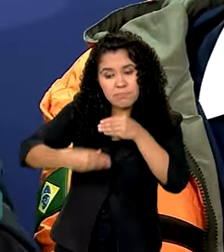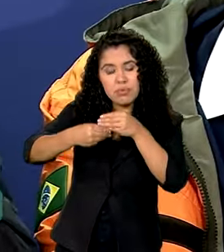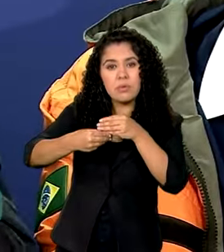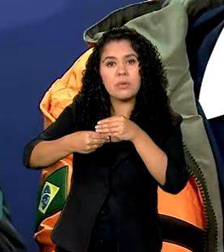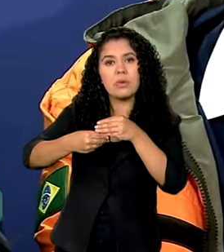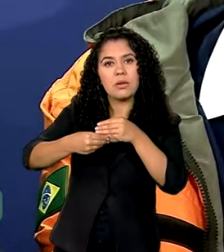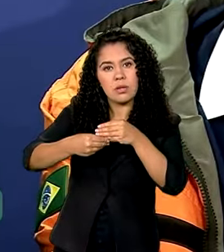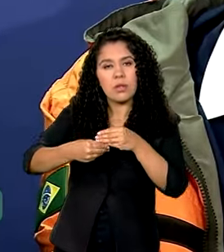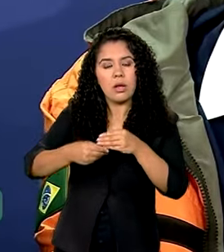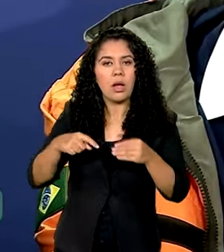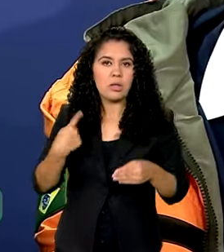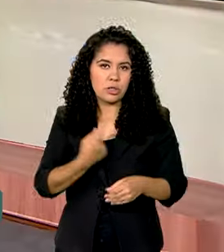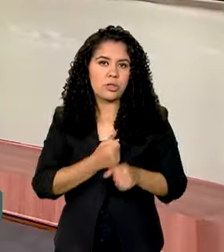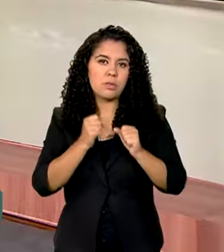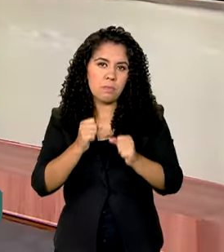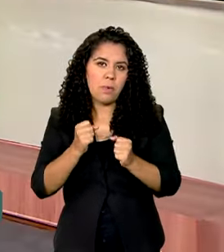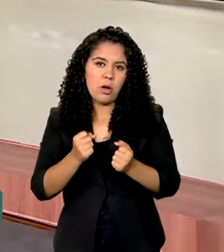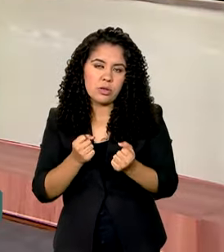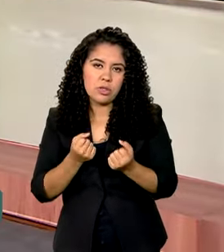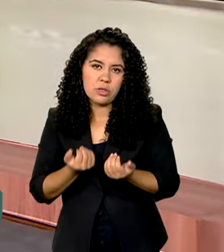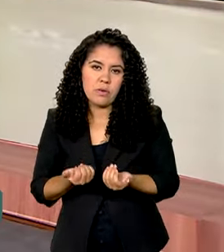linha, nós podemos atender.